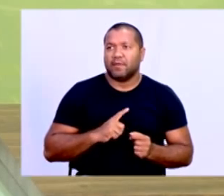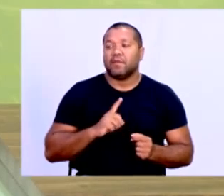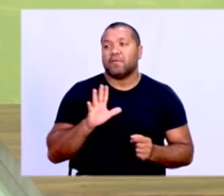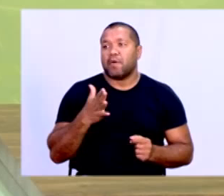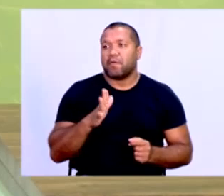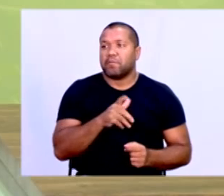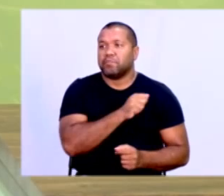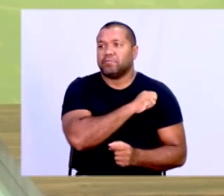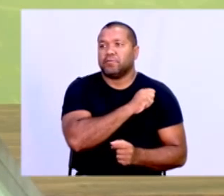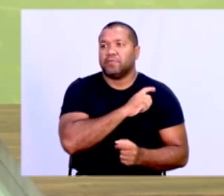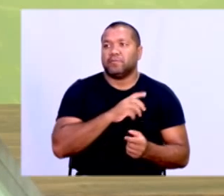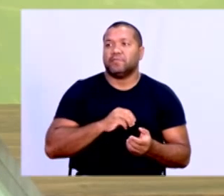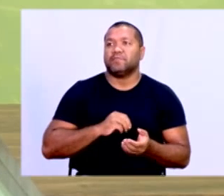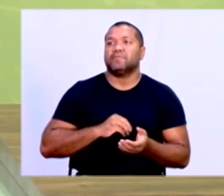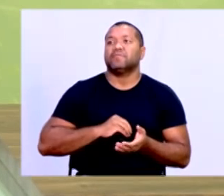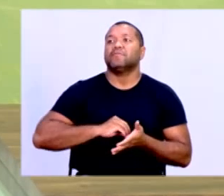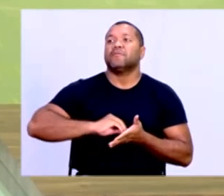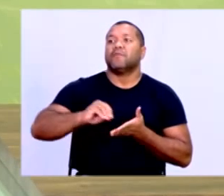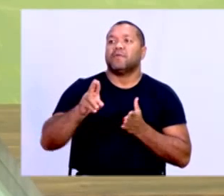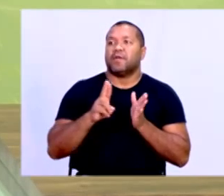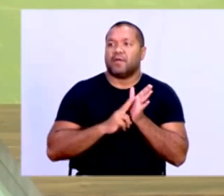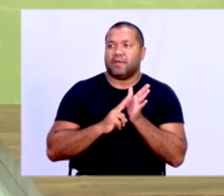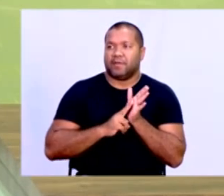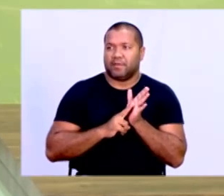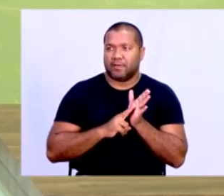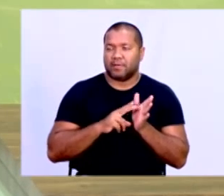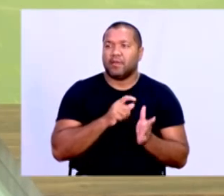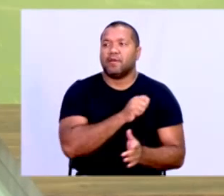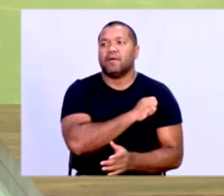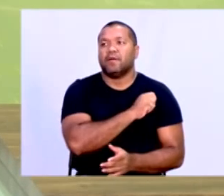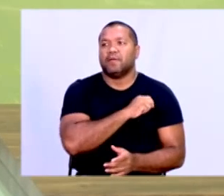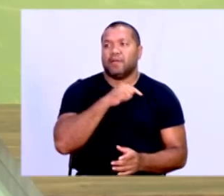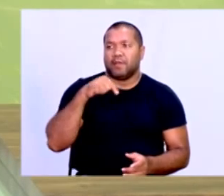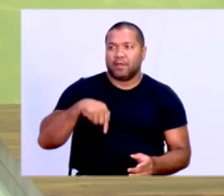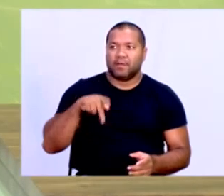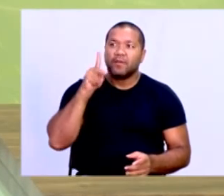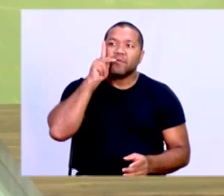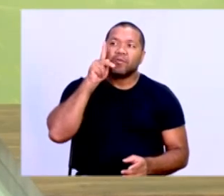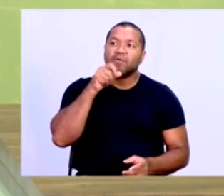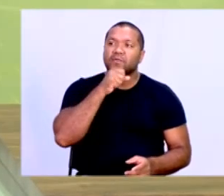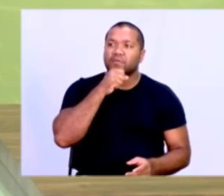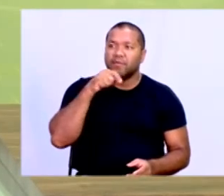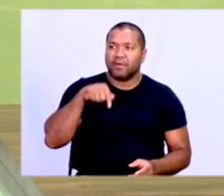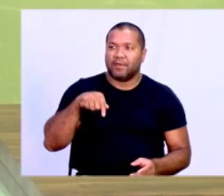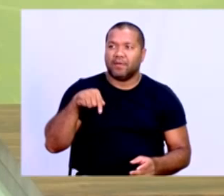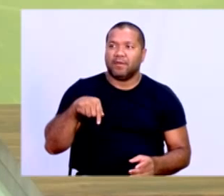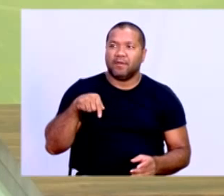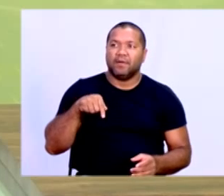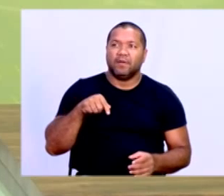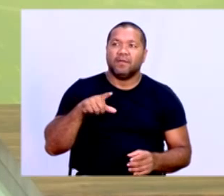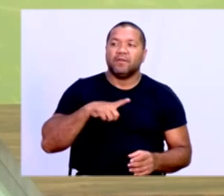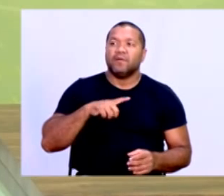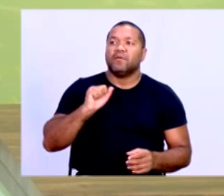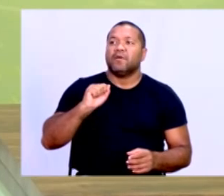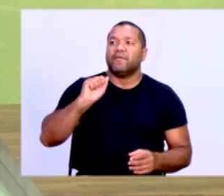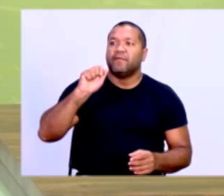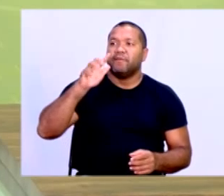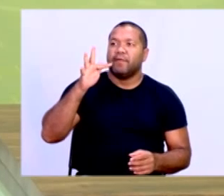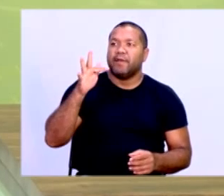Alguns alunos, né, enviaram a resposta. Aluno aqui do Polo de Porto Velho, aluno